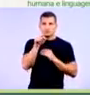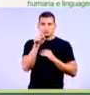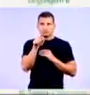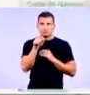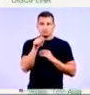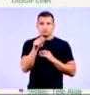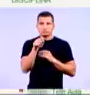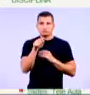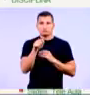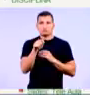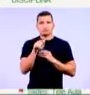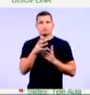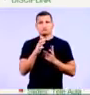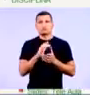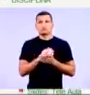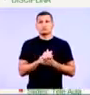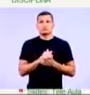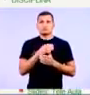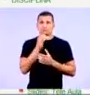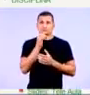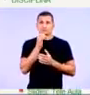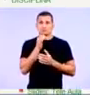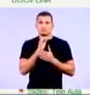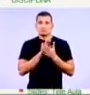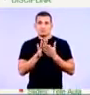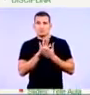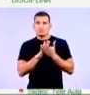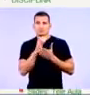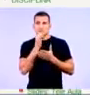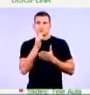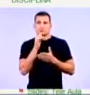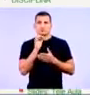Caso contrário, né, você visualiza